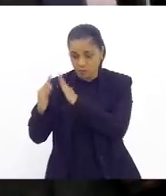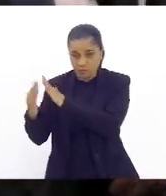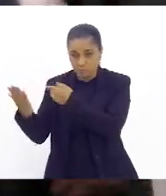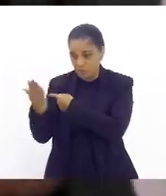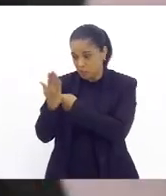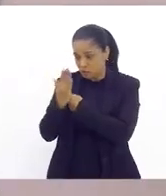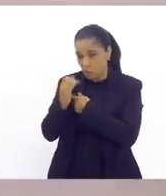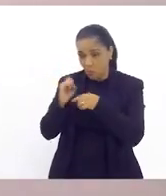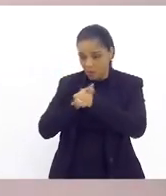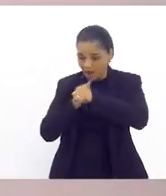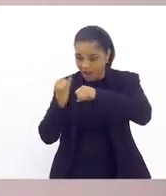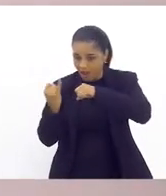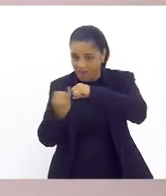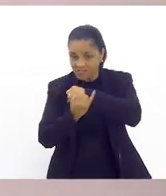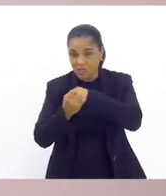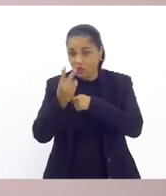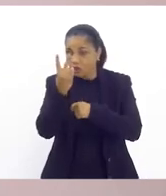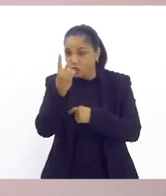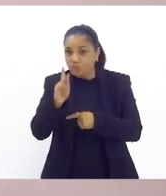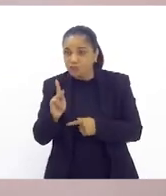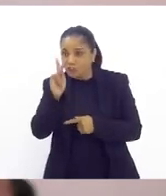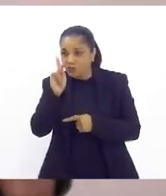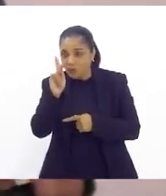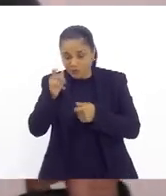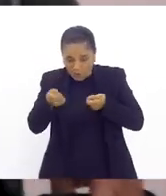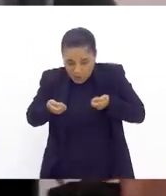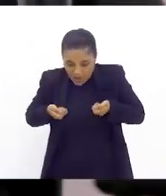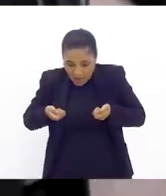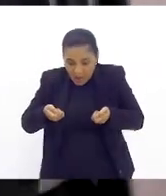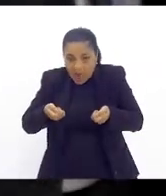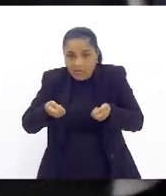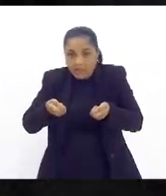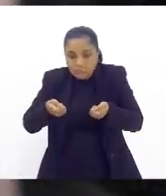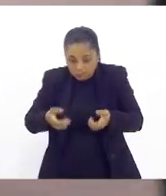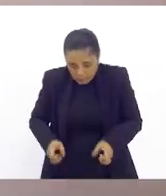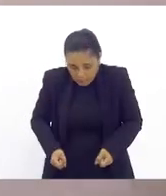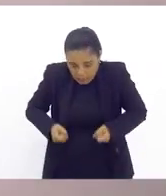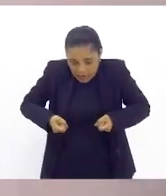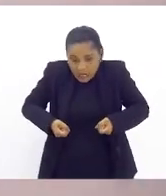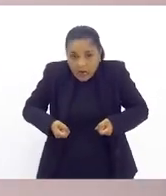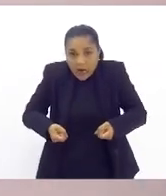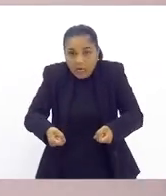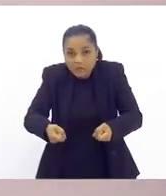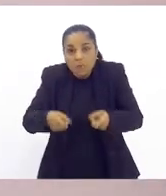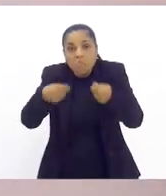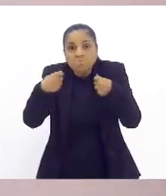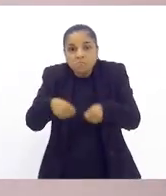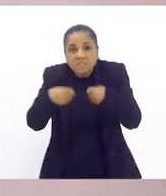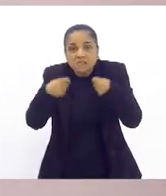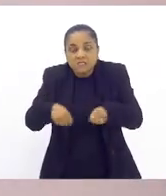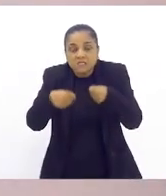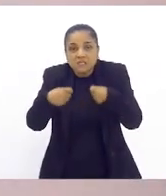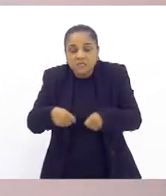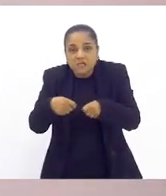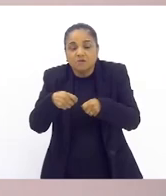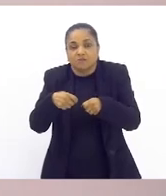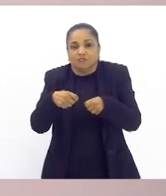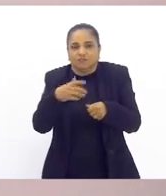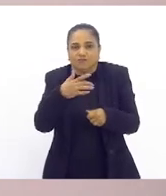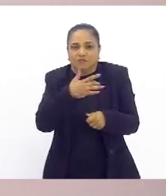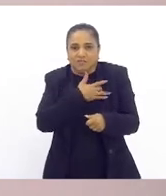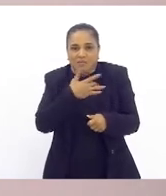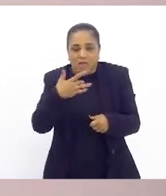dois quilômetros é um carrinho de mão Precisamos de mais audiências na saúde